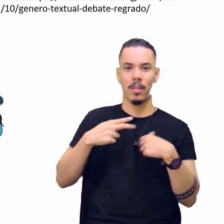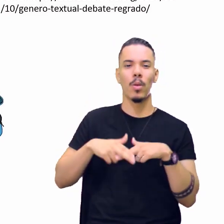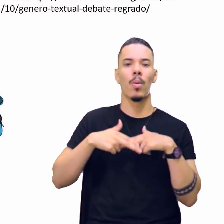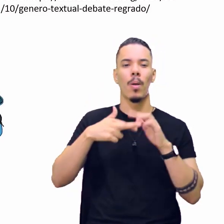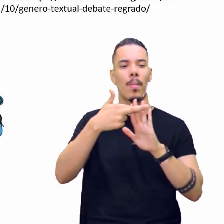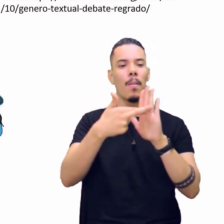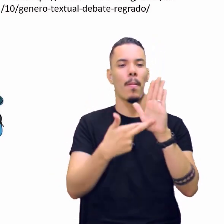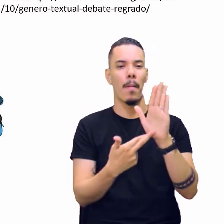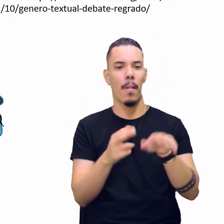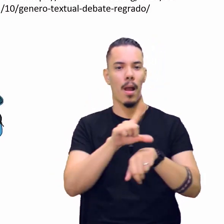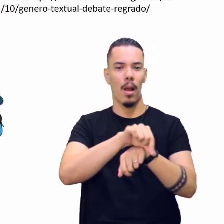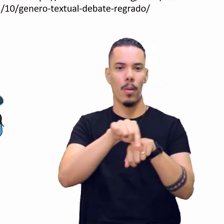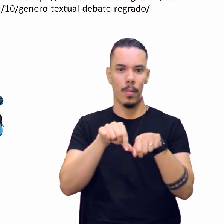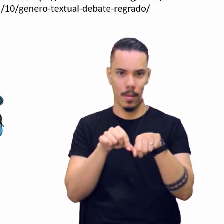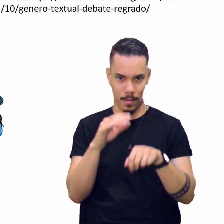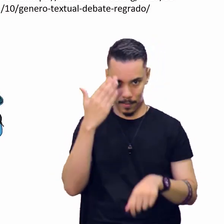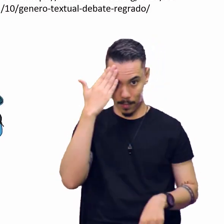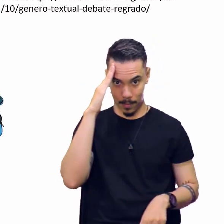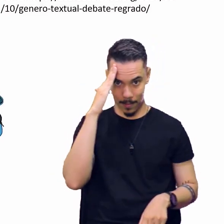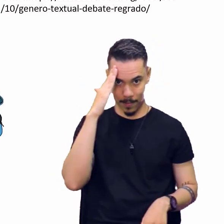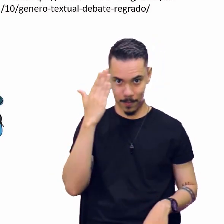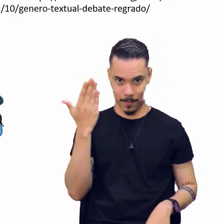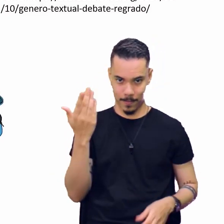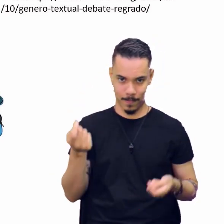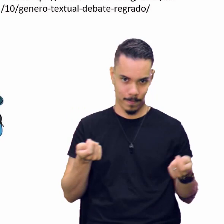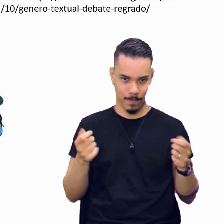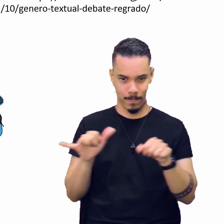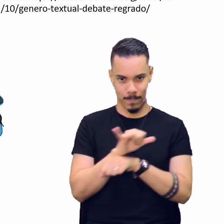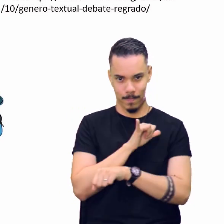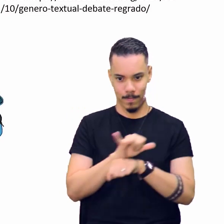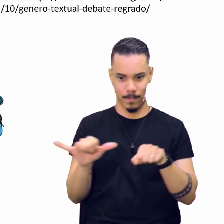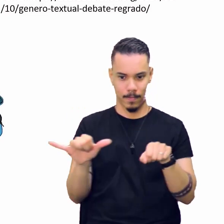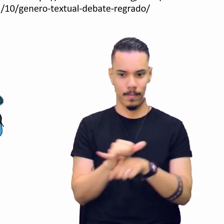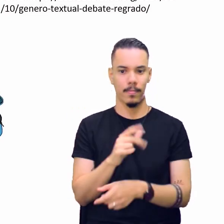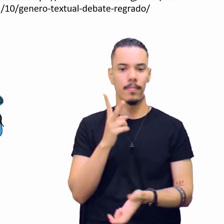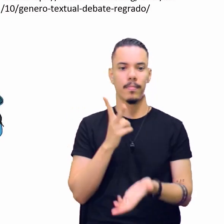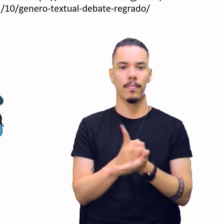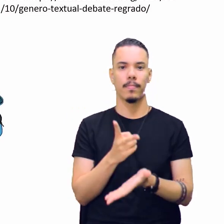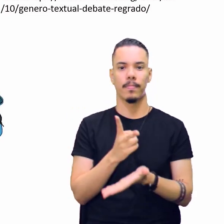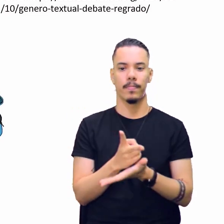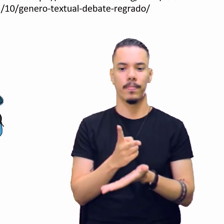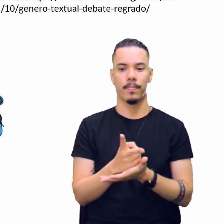Sabe? De autoridade. Sempre assim.